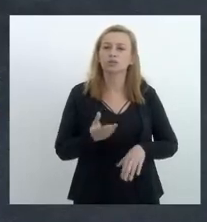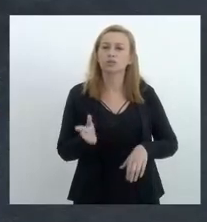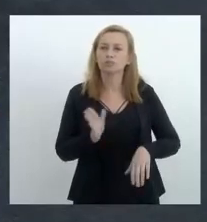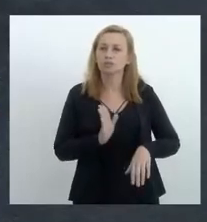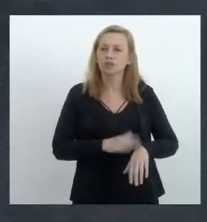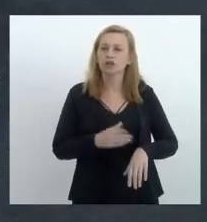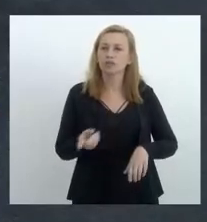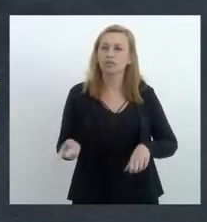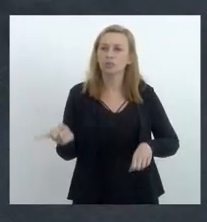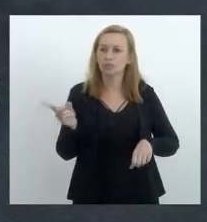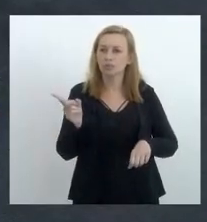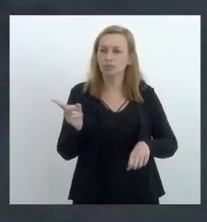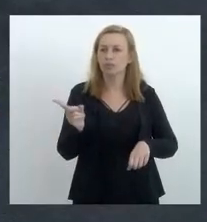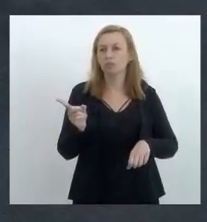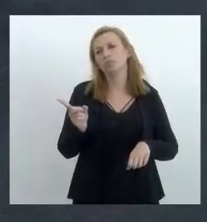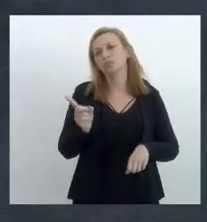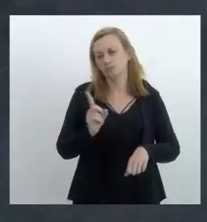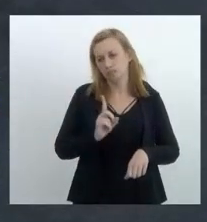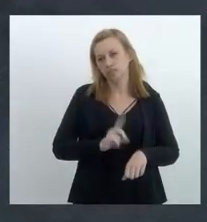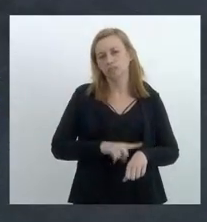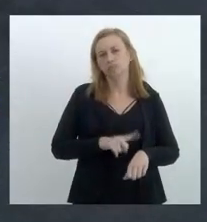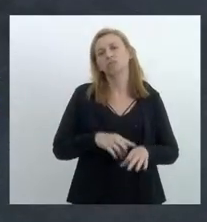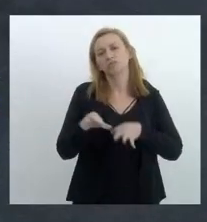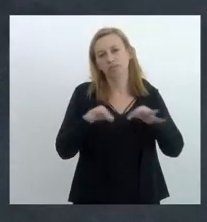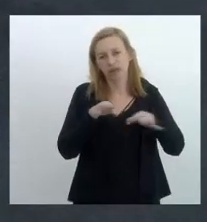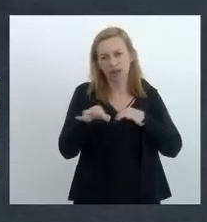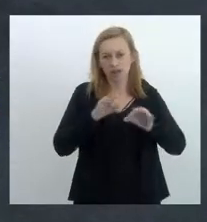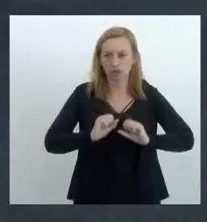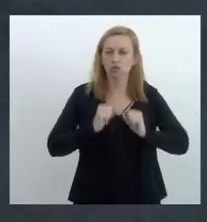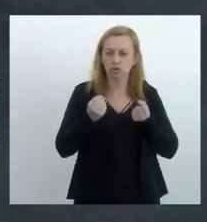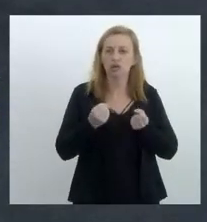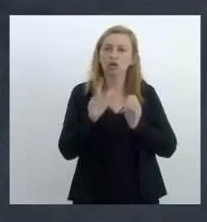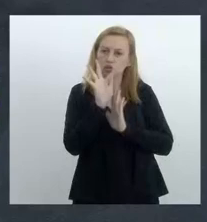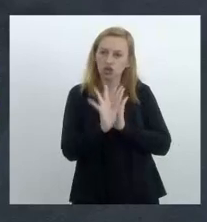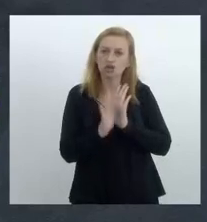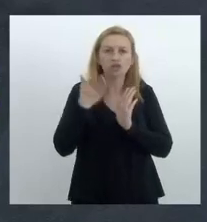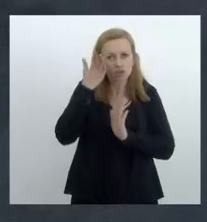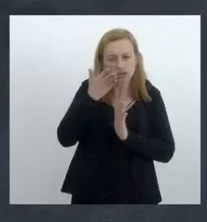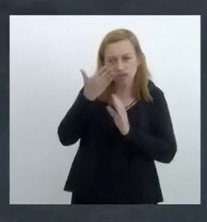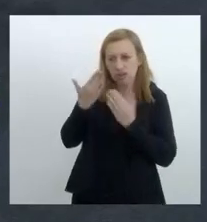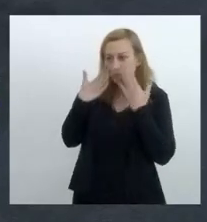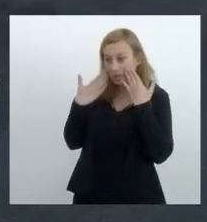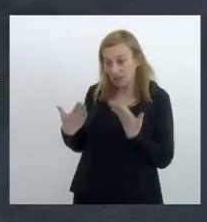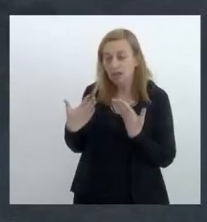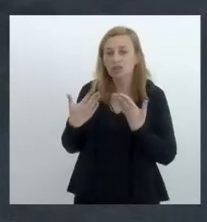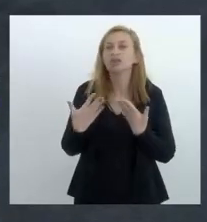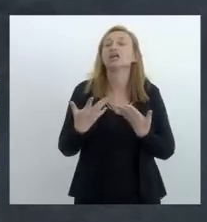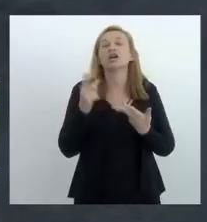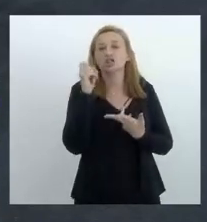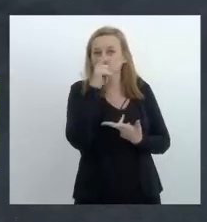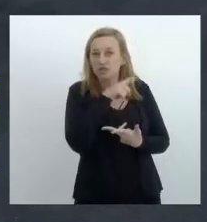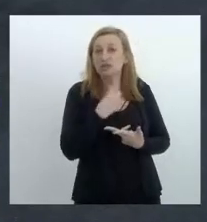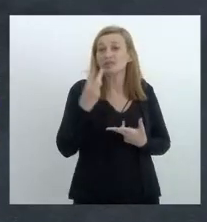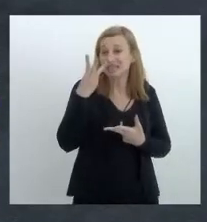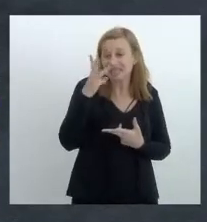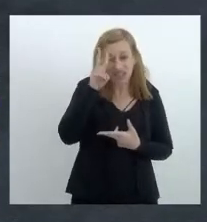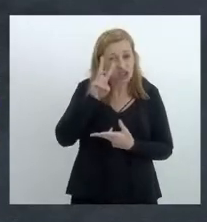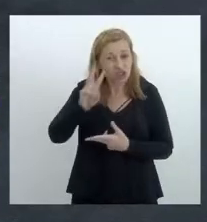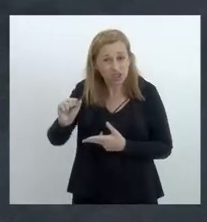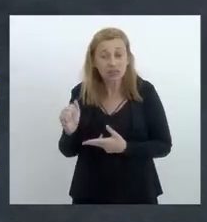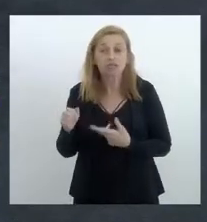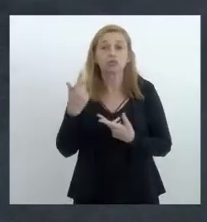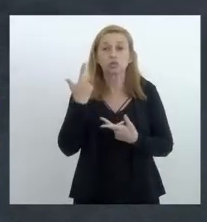para as categorias se prepararem, se dedicarem aos textos e às mensagens que foram apresentadas. É difícil, em 3 dias seguidos, a gente